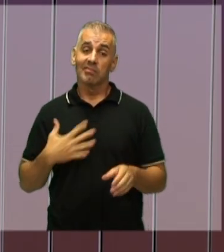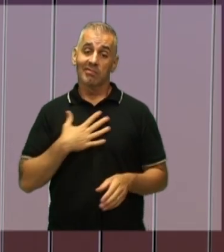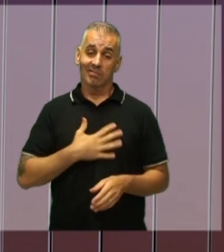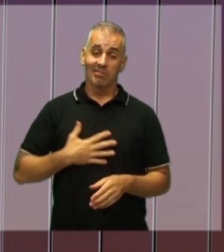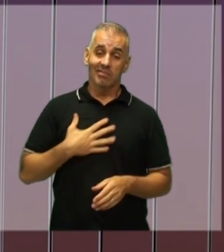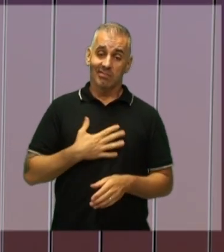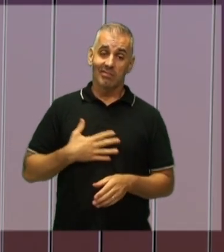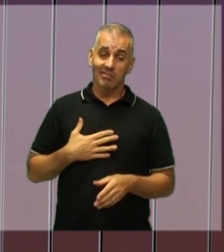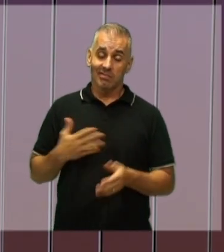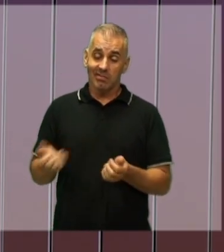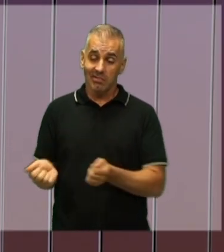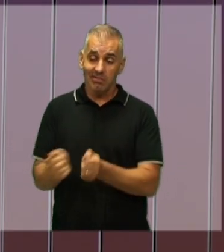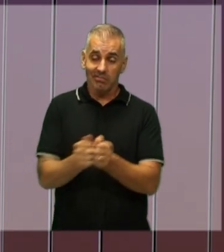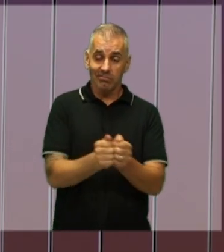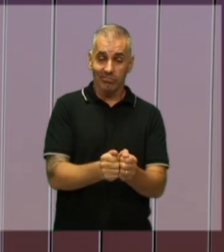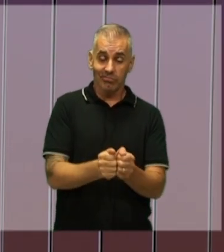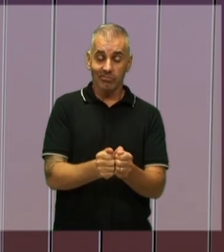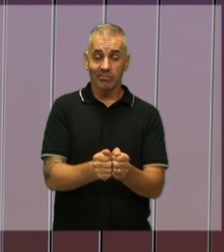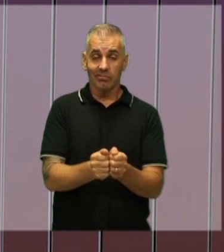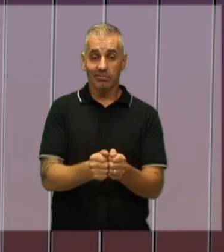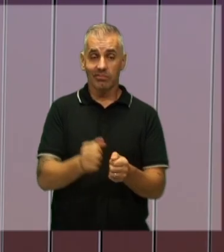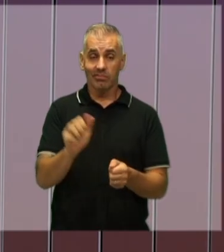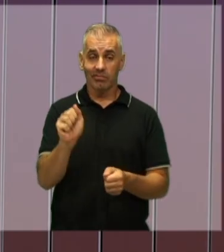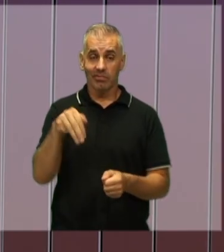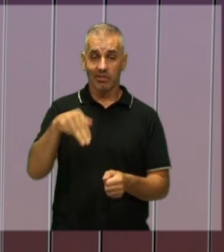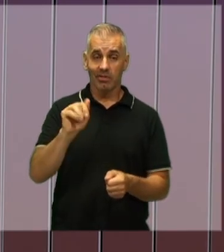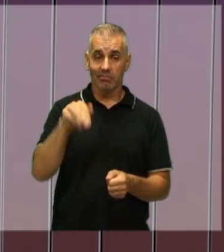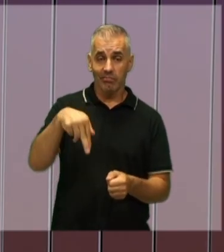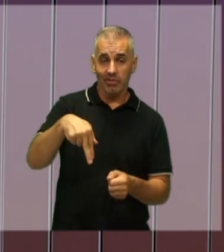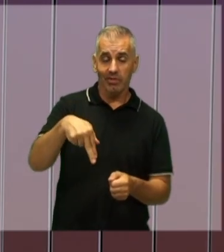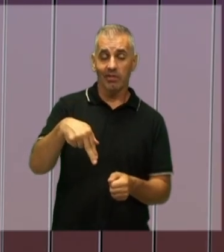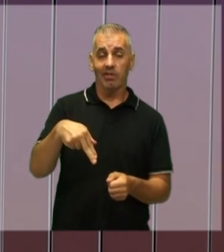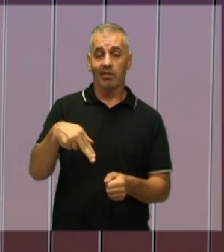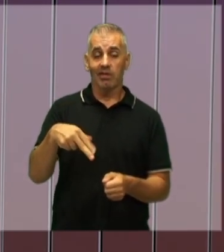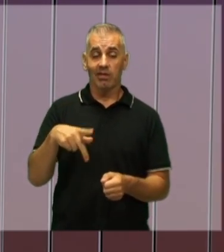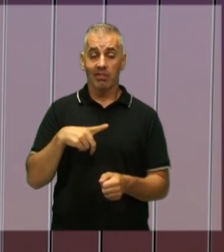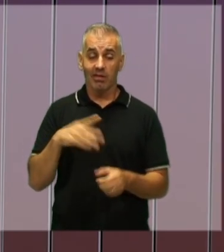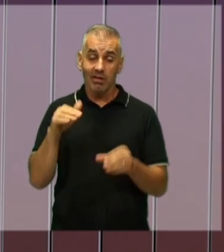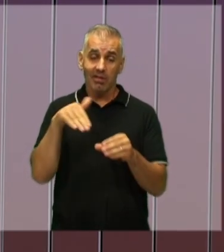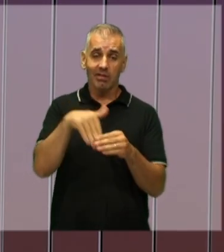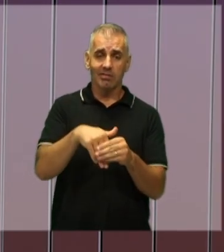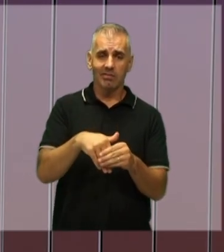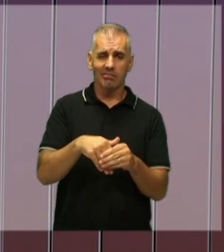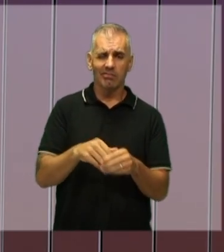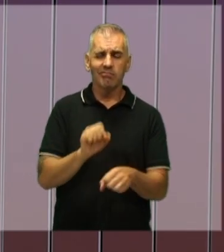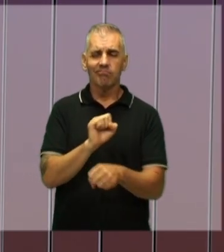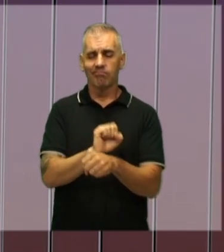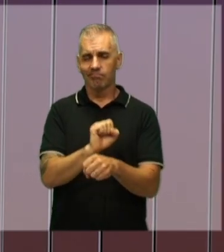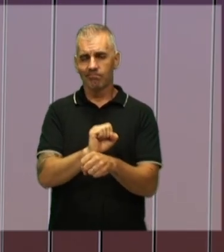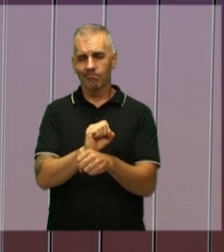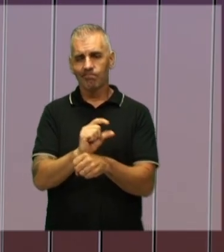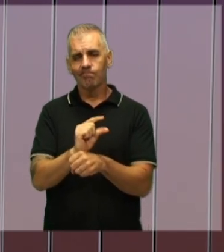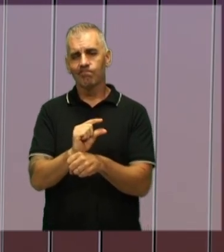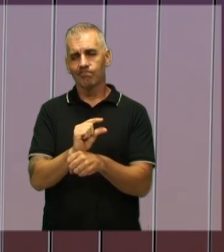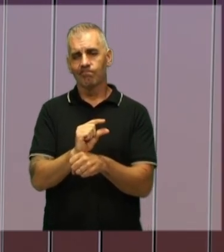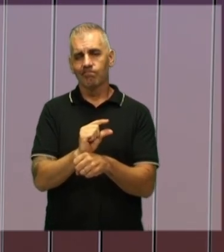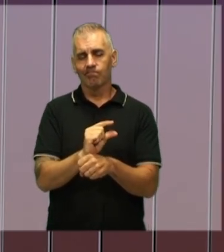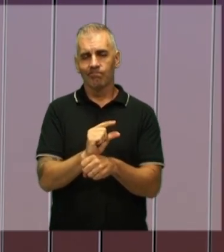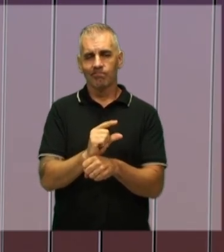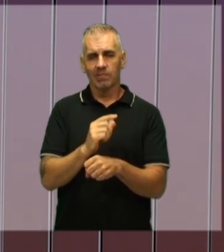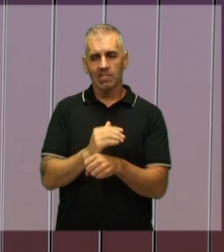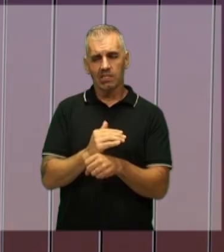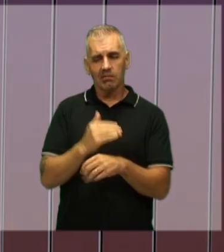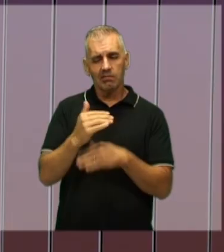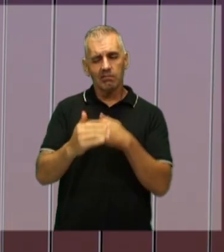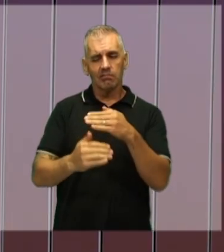como parceiro, né, na nossa eleição. Mas vamos aguardar um pouquinho, acho que ainda tem alguma água